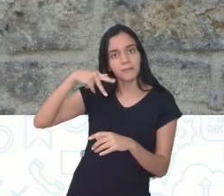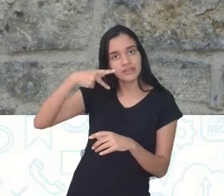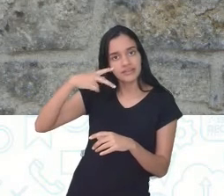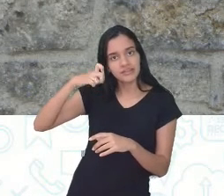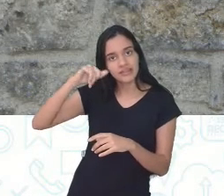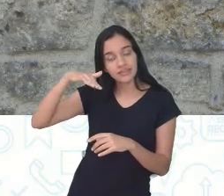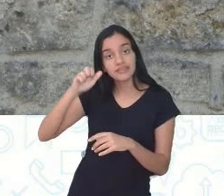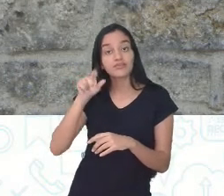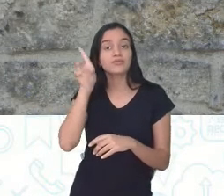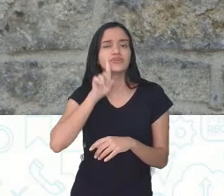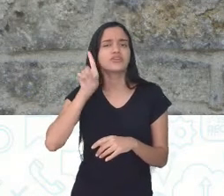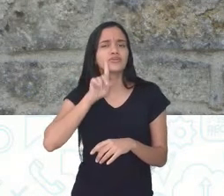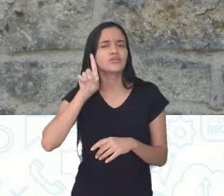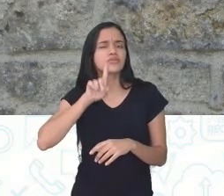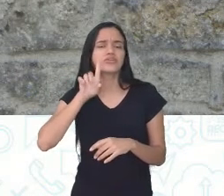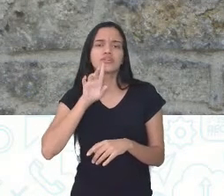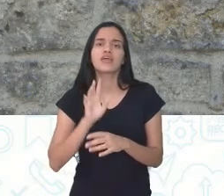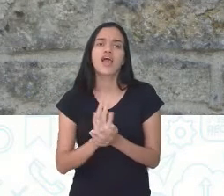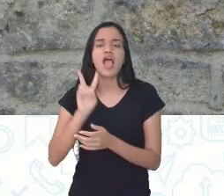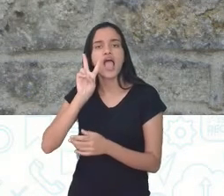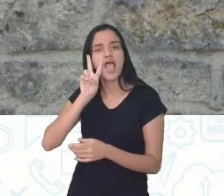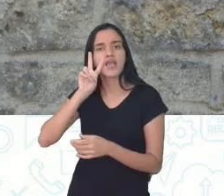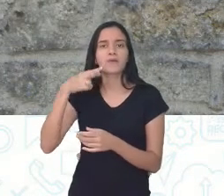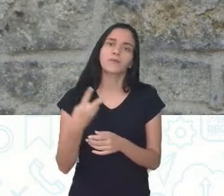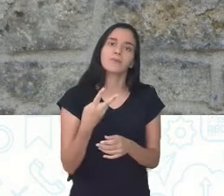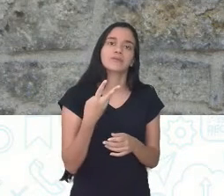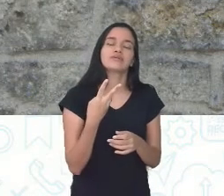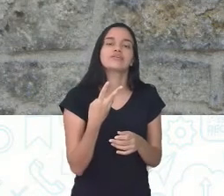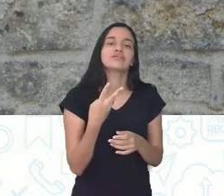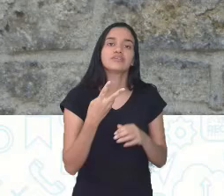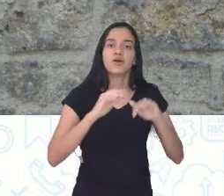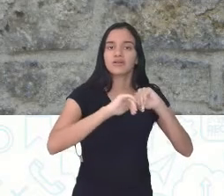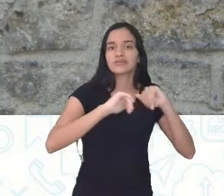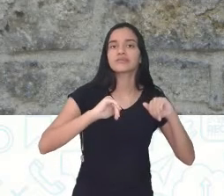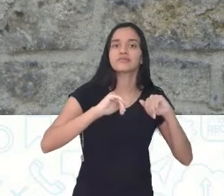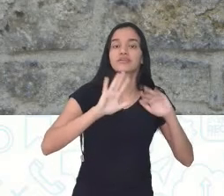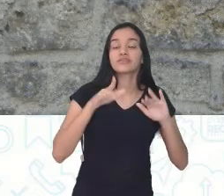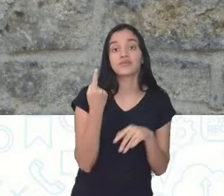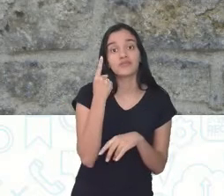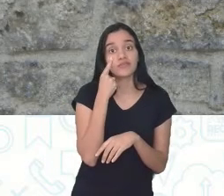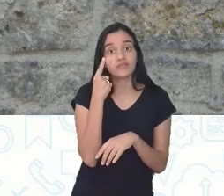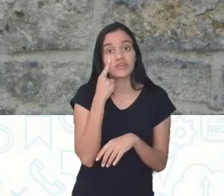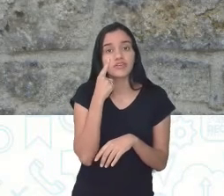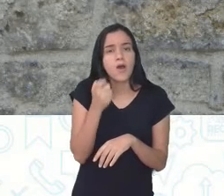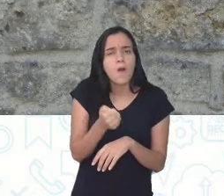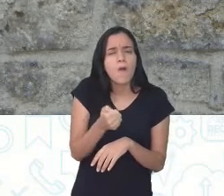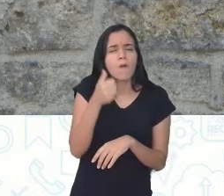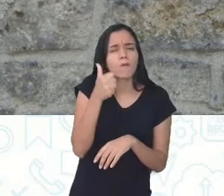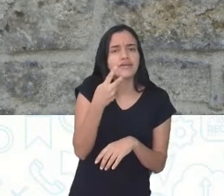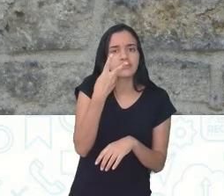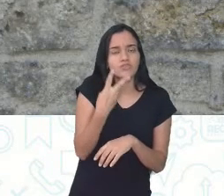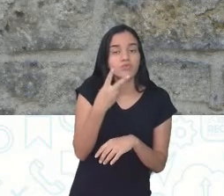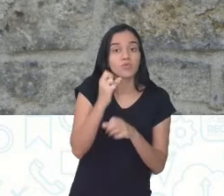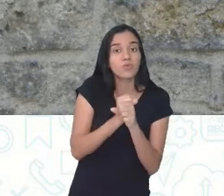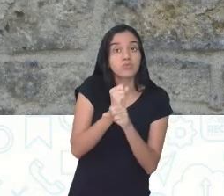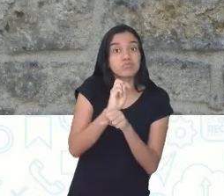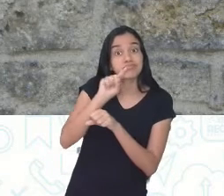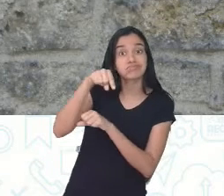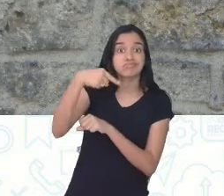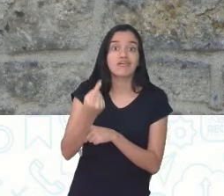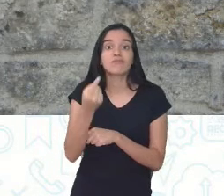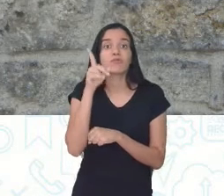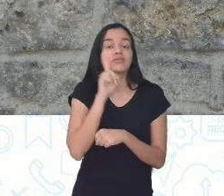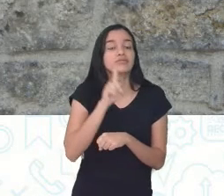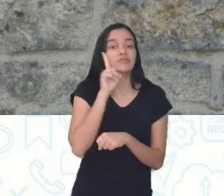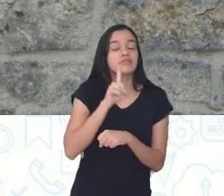Estados Unidos reconheceram a independência em maio de 1824, veja. Quase 2 anos, né, depois, os Estados